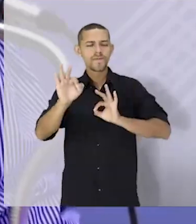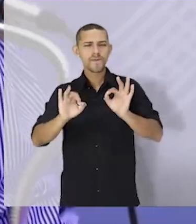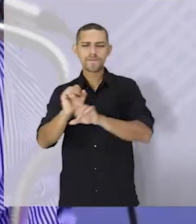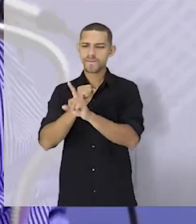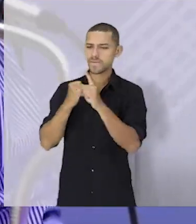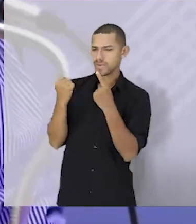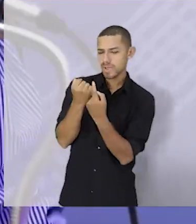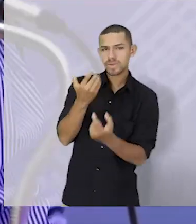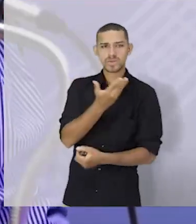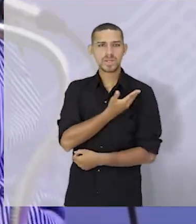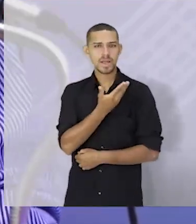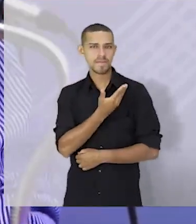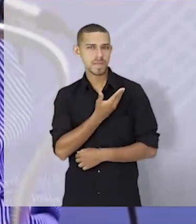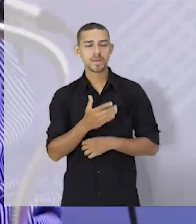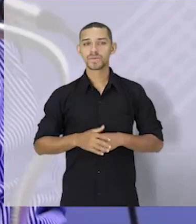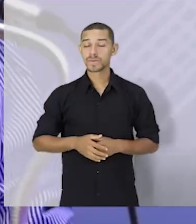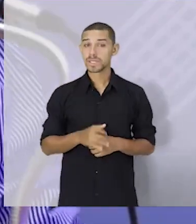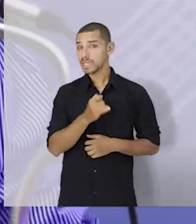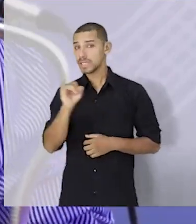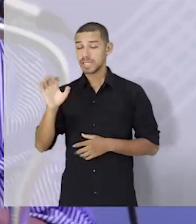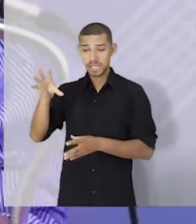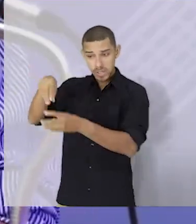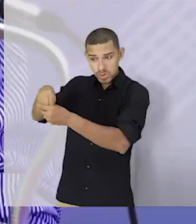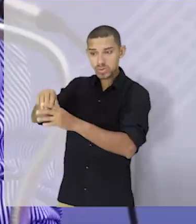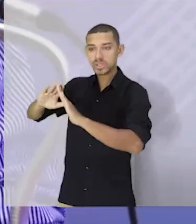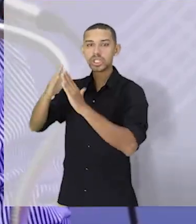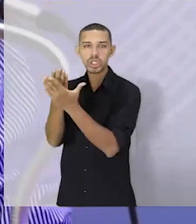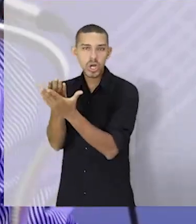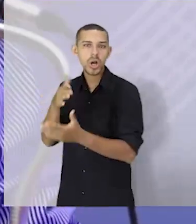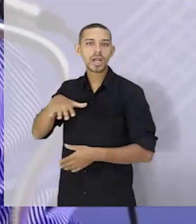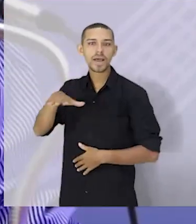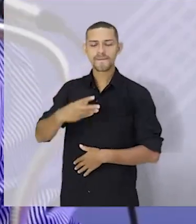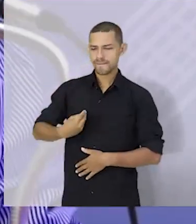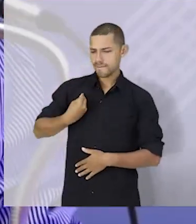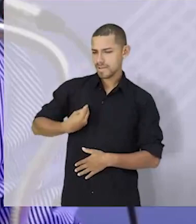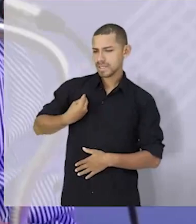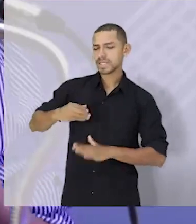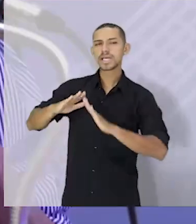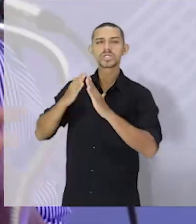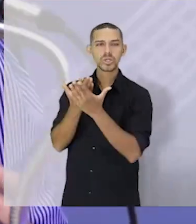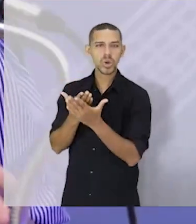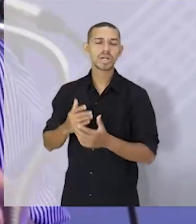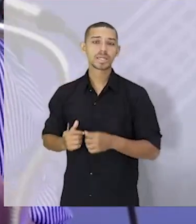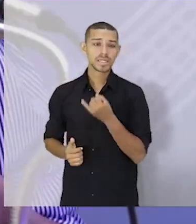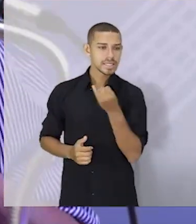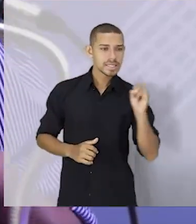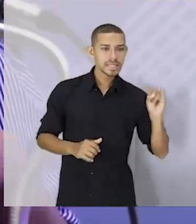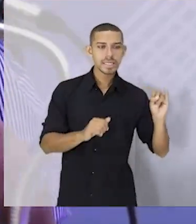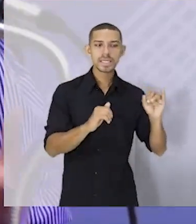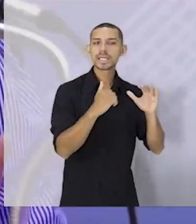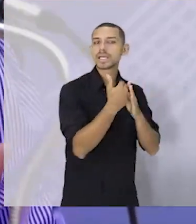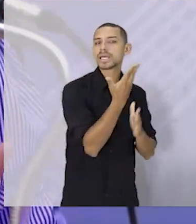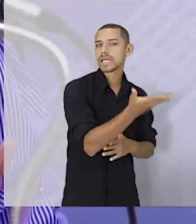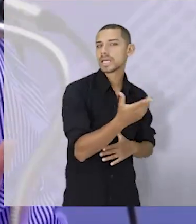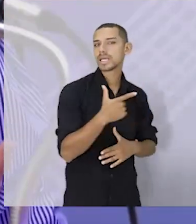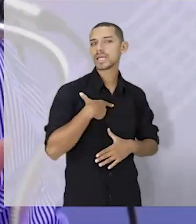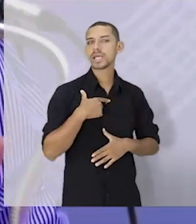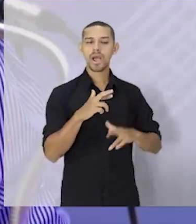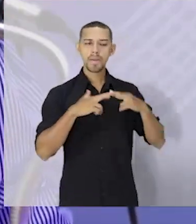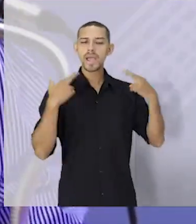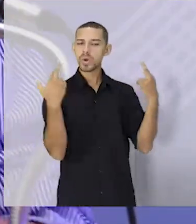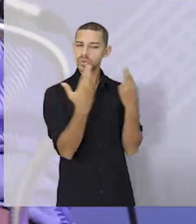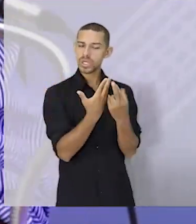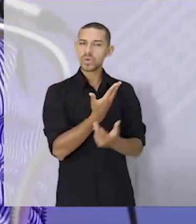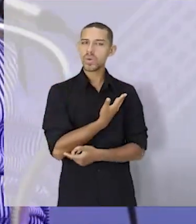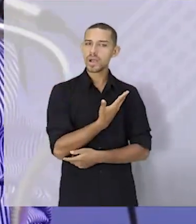com seus amigos. Se você está na escola, vivencie a escola. Se você está numa reunião com